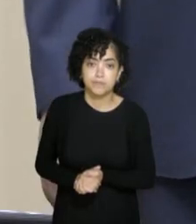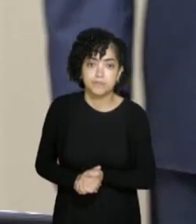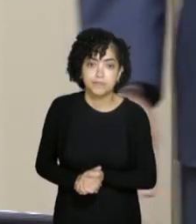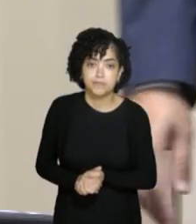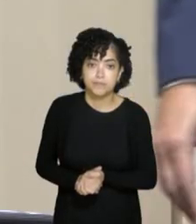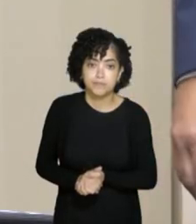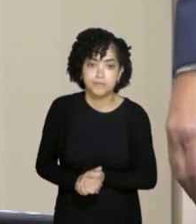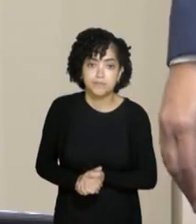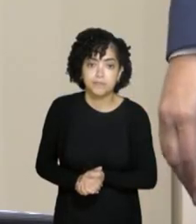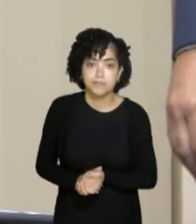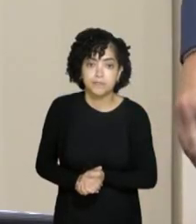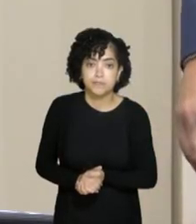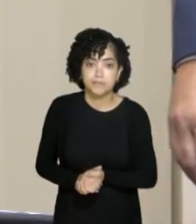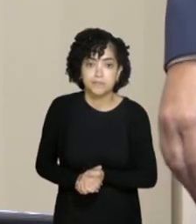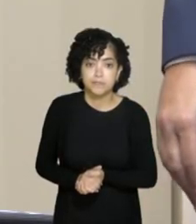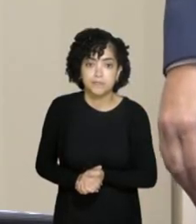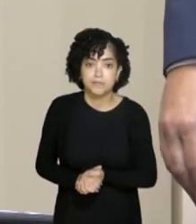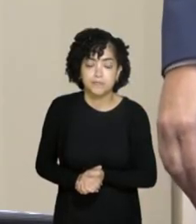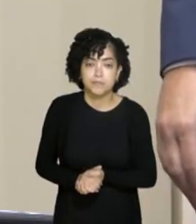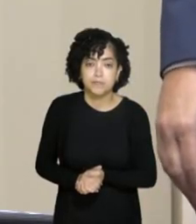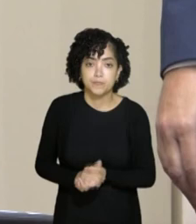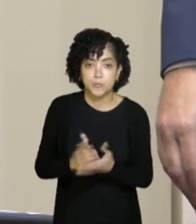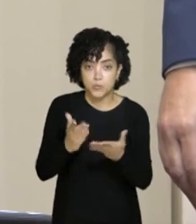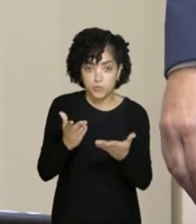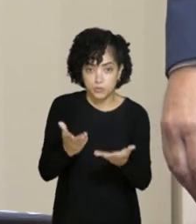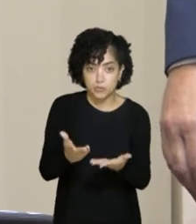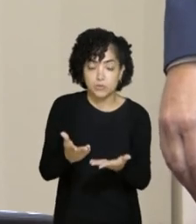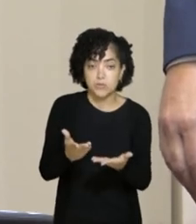Paulinha. Devido ao que os deputados